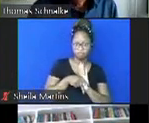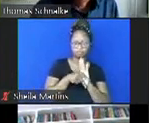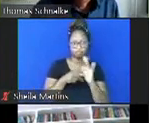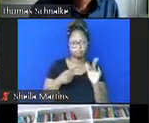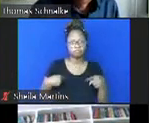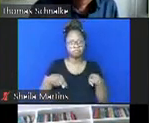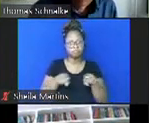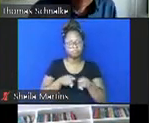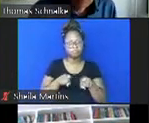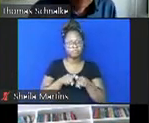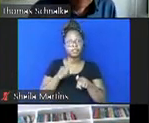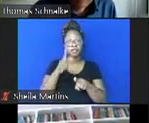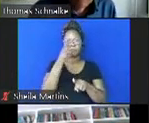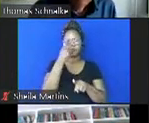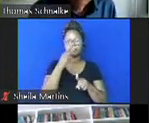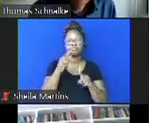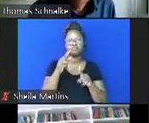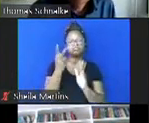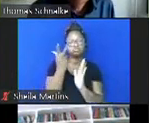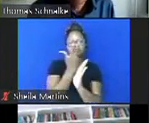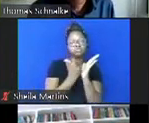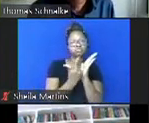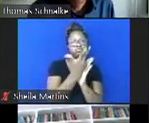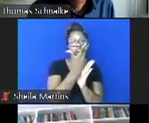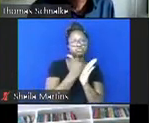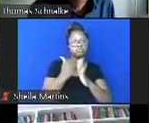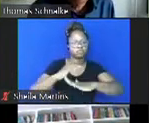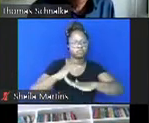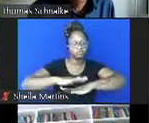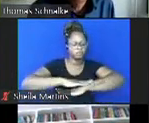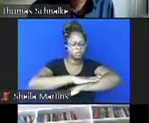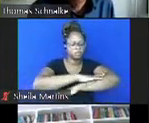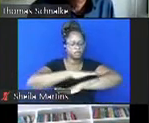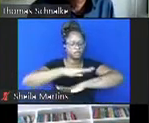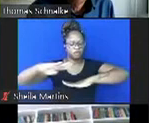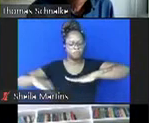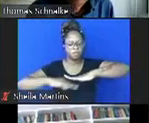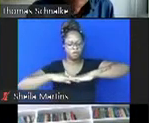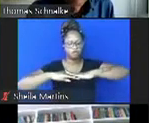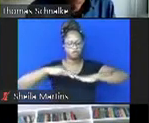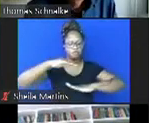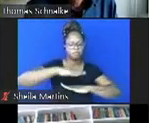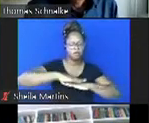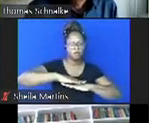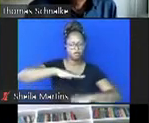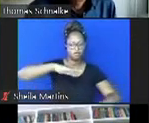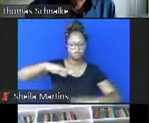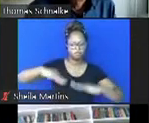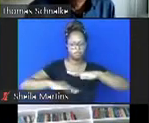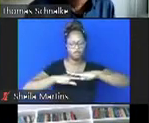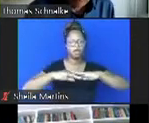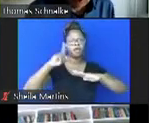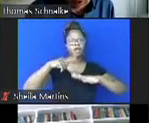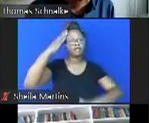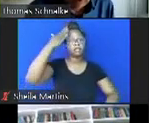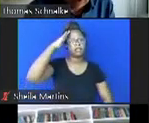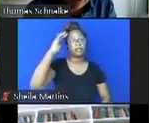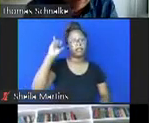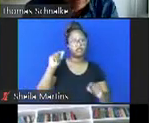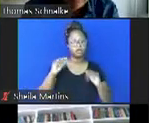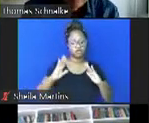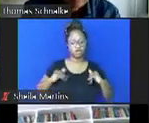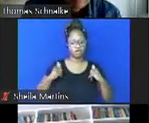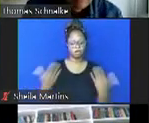e o desenho das camadas mais profundas da musculatura. O projeto aqui é entender o exterior do